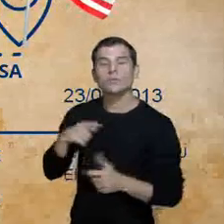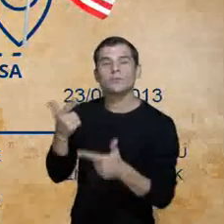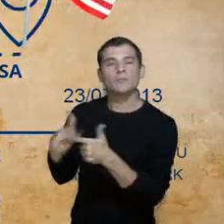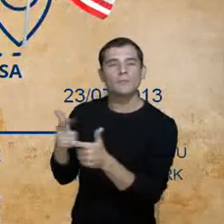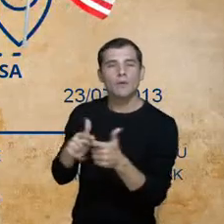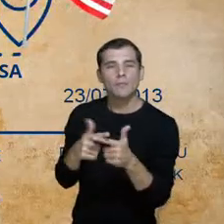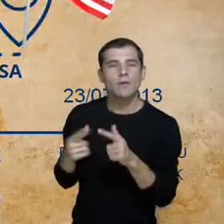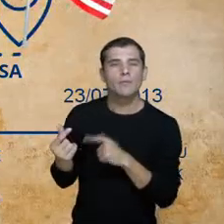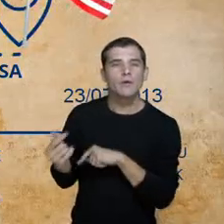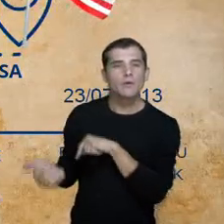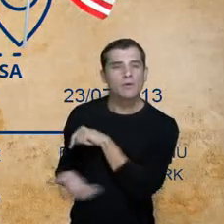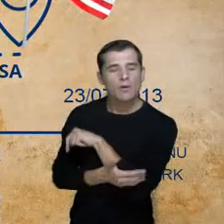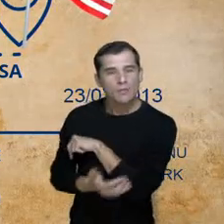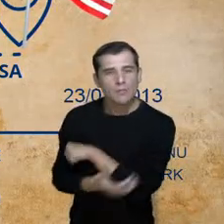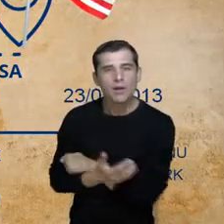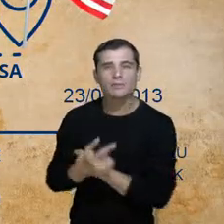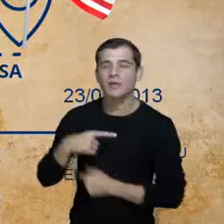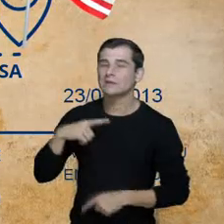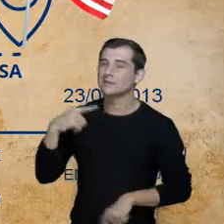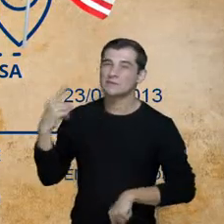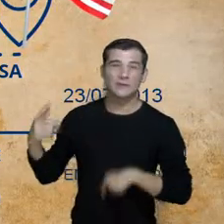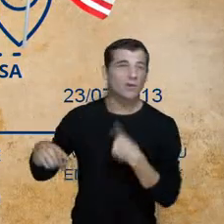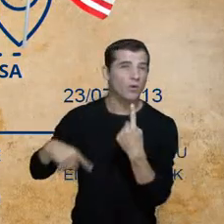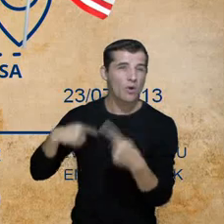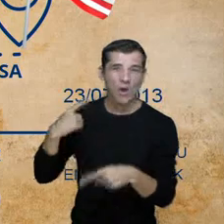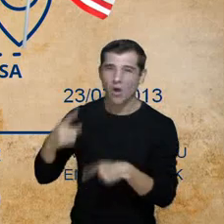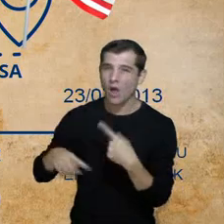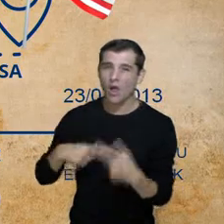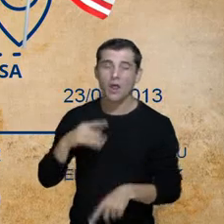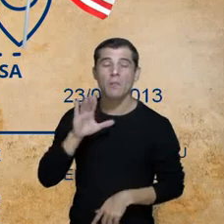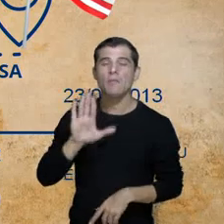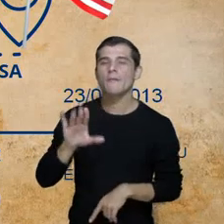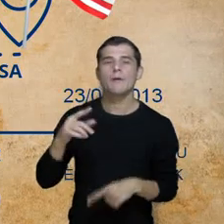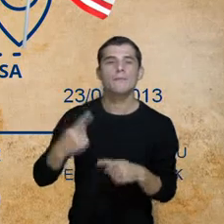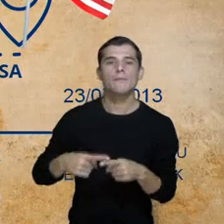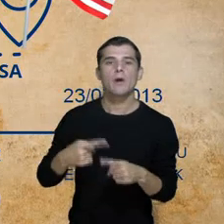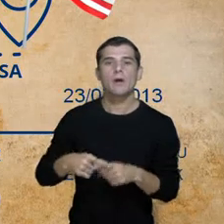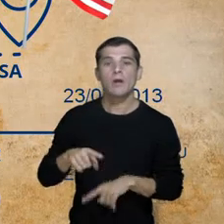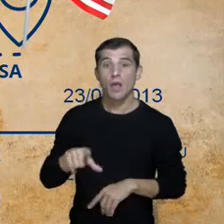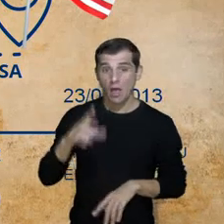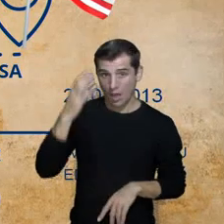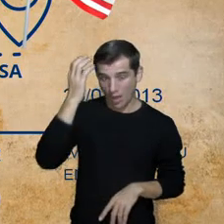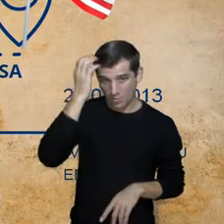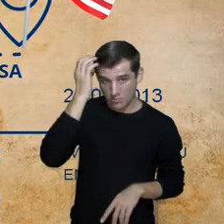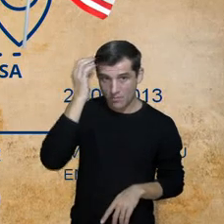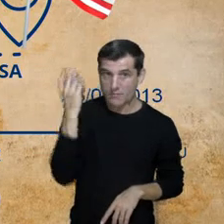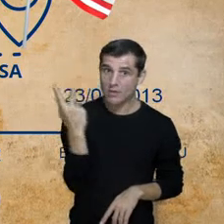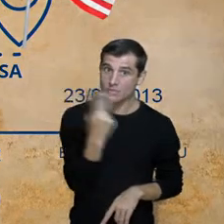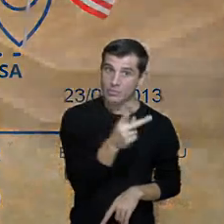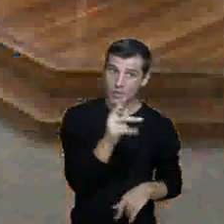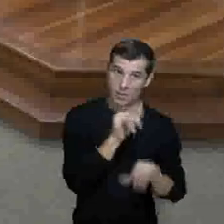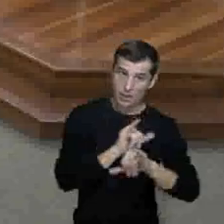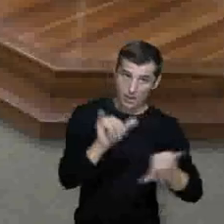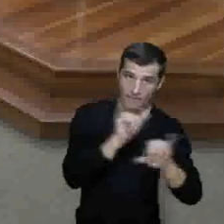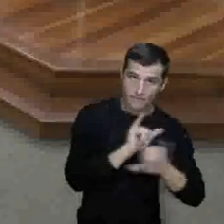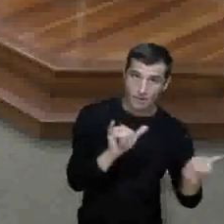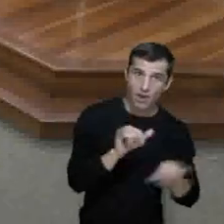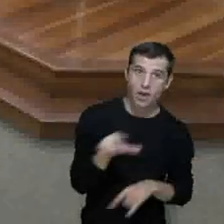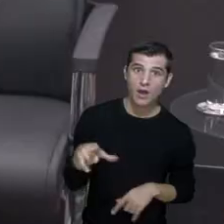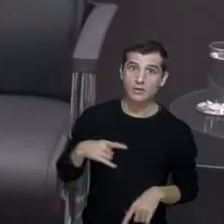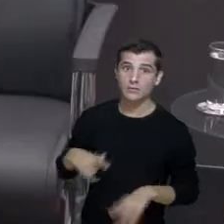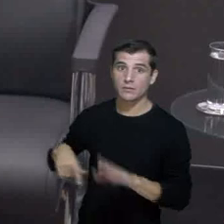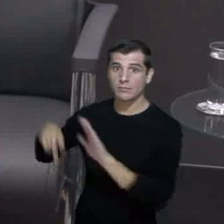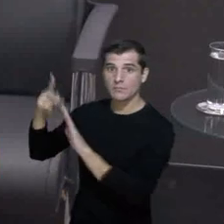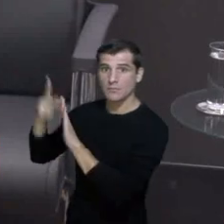de Pô a gente apresentando a campanha lá por quê Porque tá a culpa é da campanha não para botar o projeto numa rodada da série